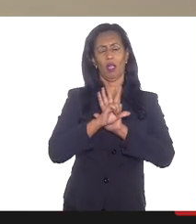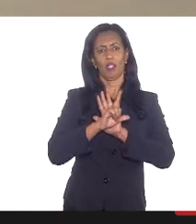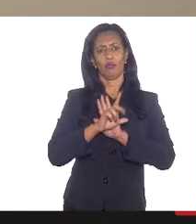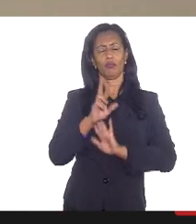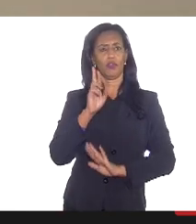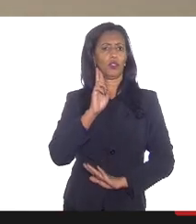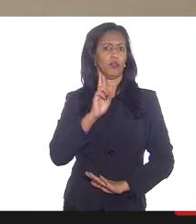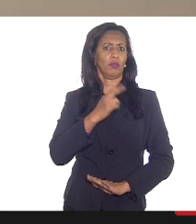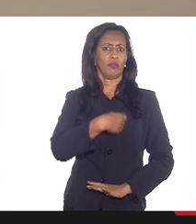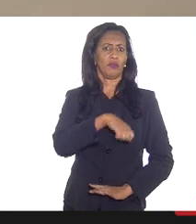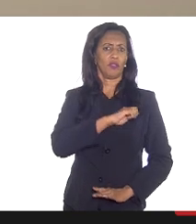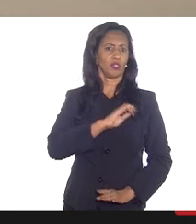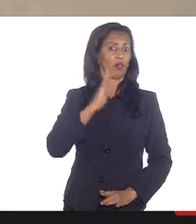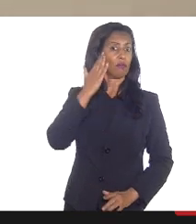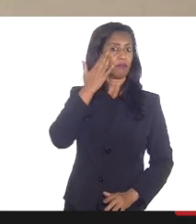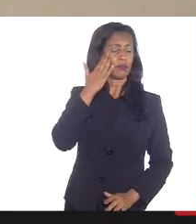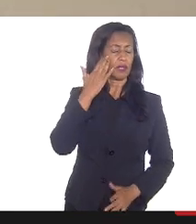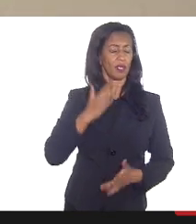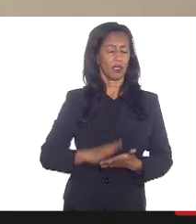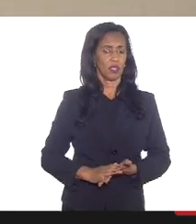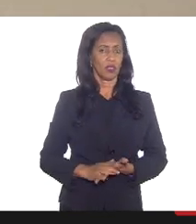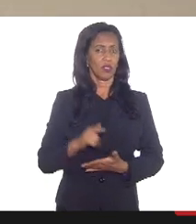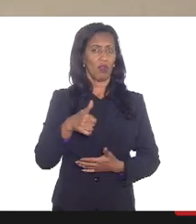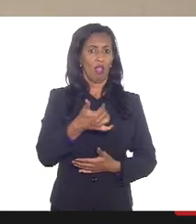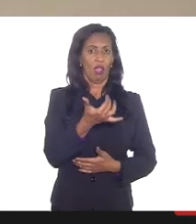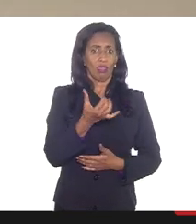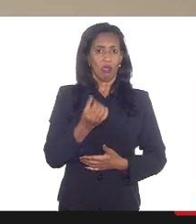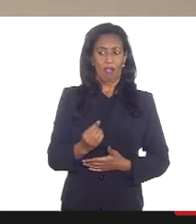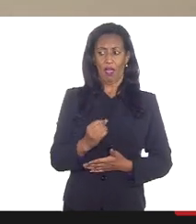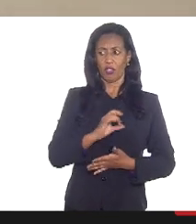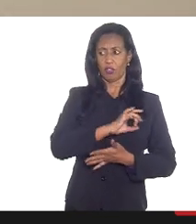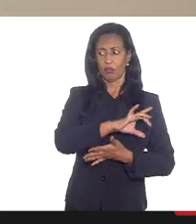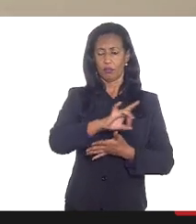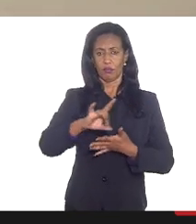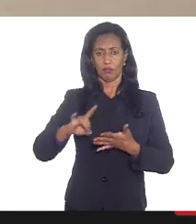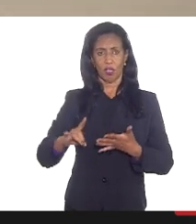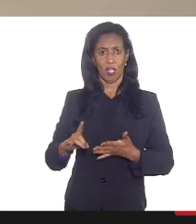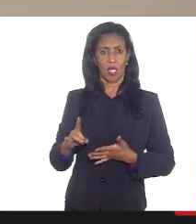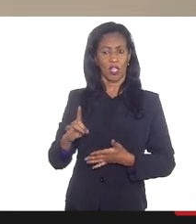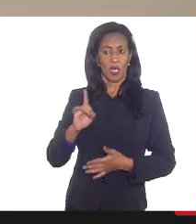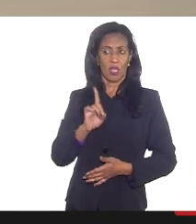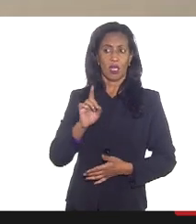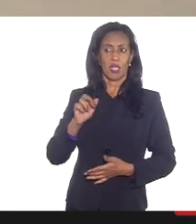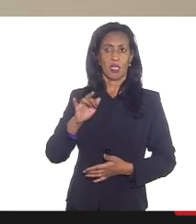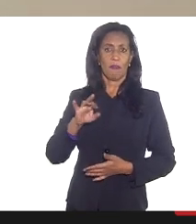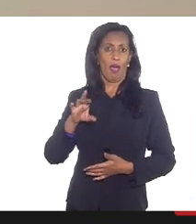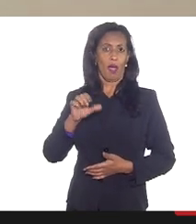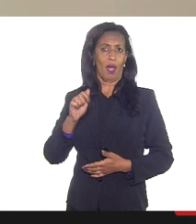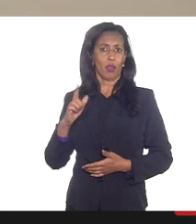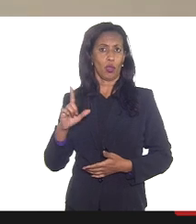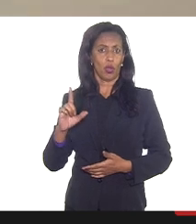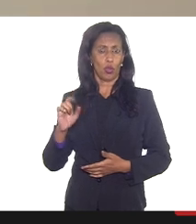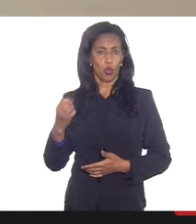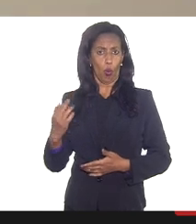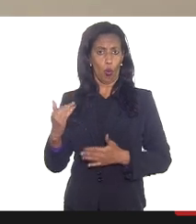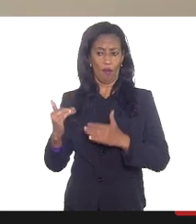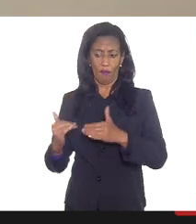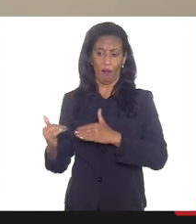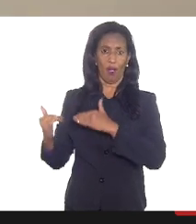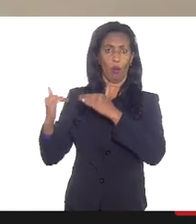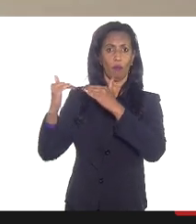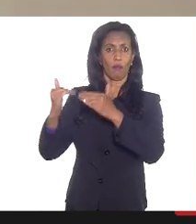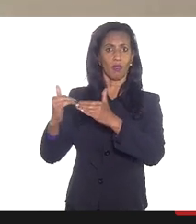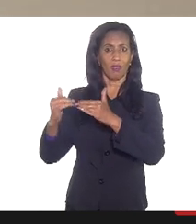Fiscal. E a gente entende que esses 10 cargos de desembargadores vai aumentar ainda mais a despesa do